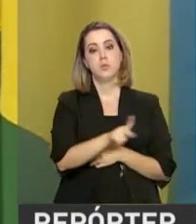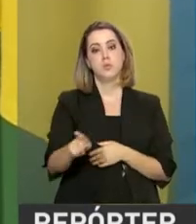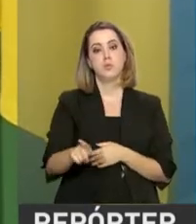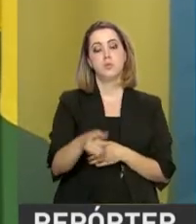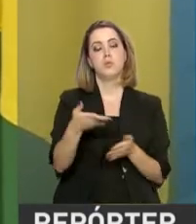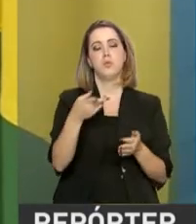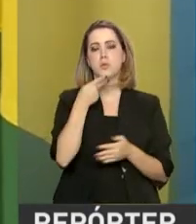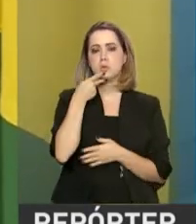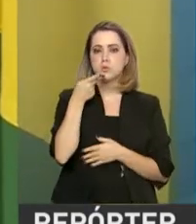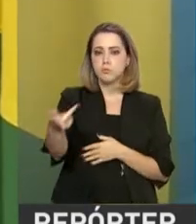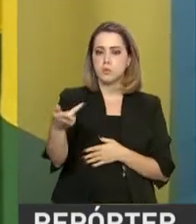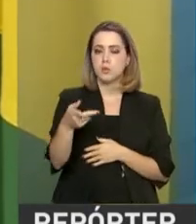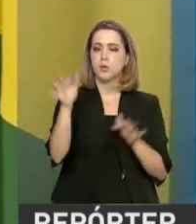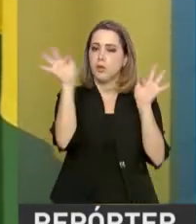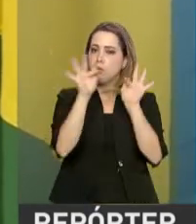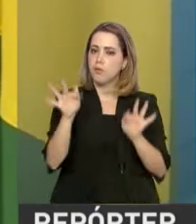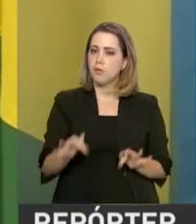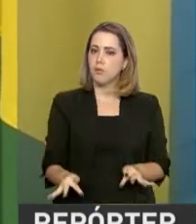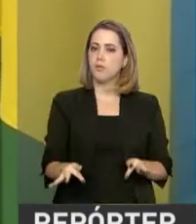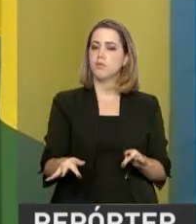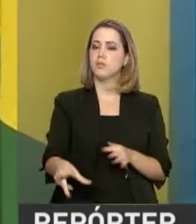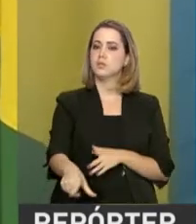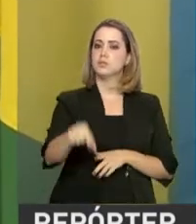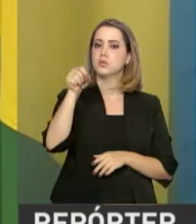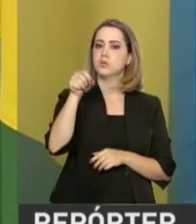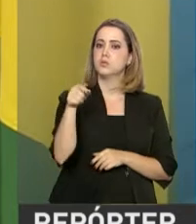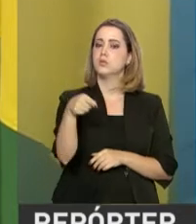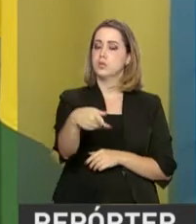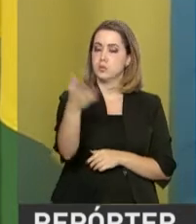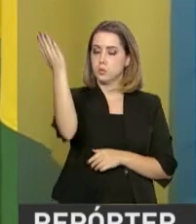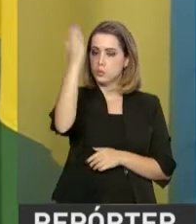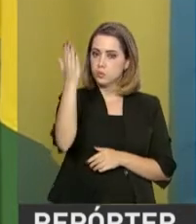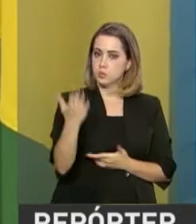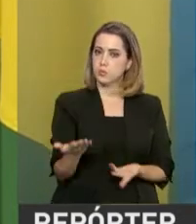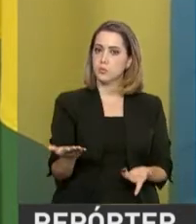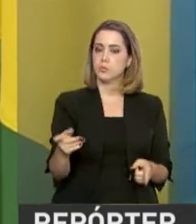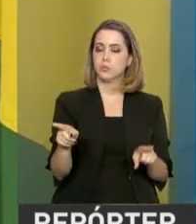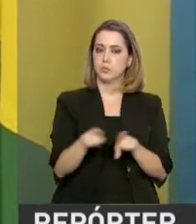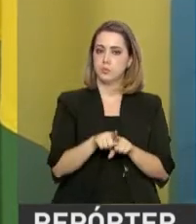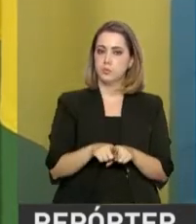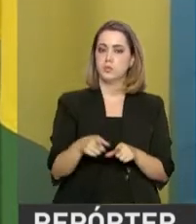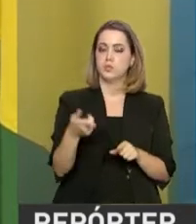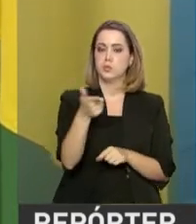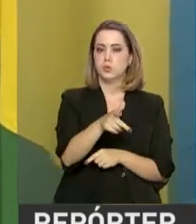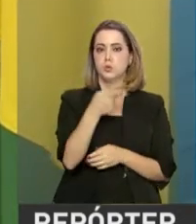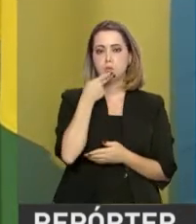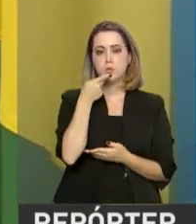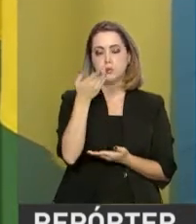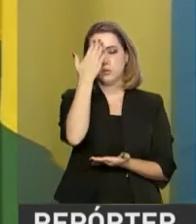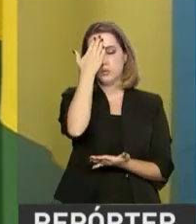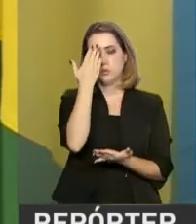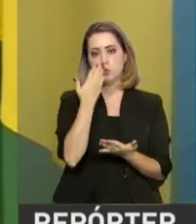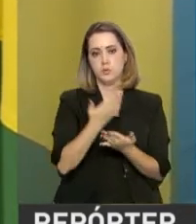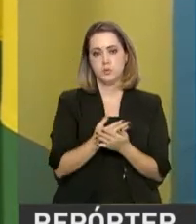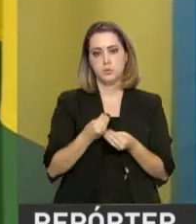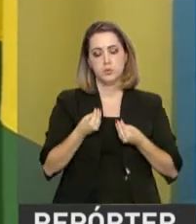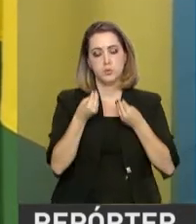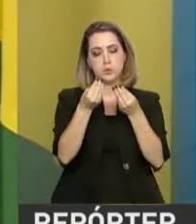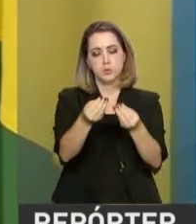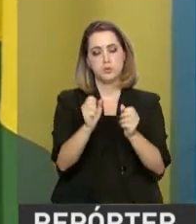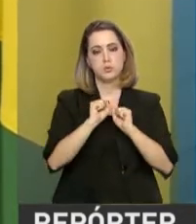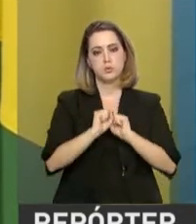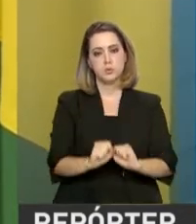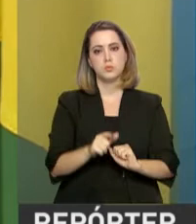a satisfação com que a escolha de guterres foi recebida no brasil e reiterou a confiança que depositamos em sua